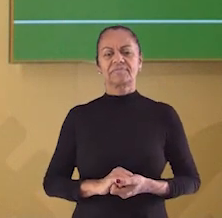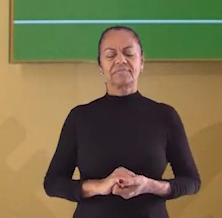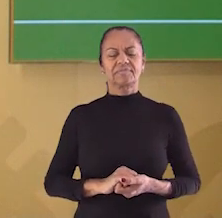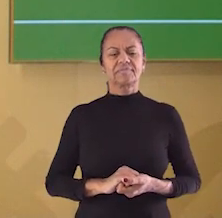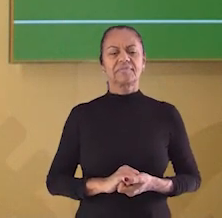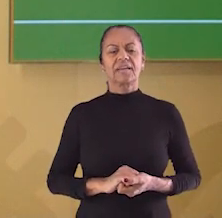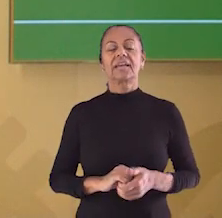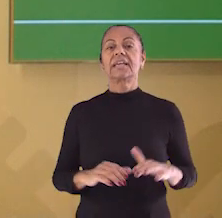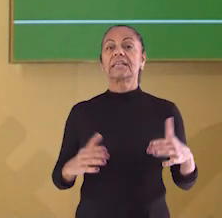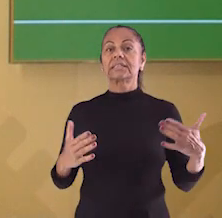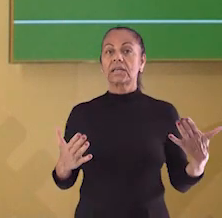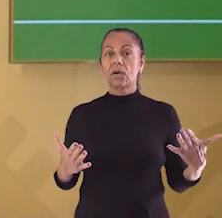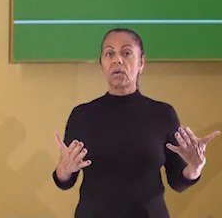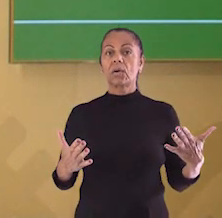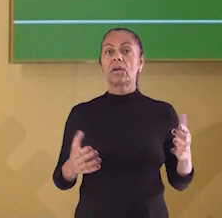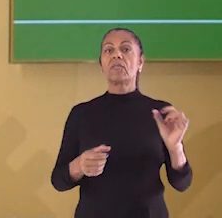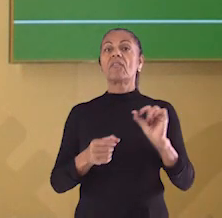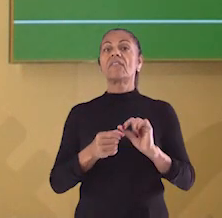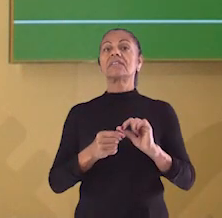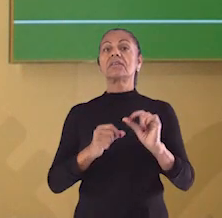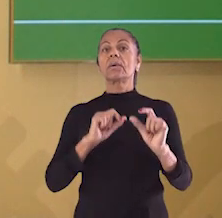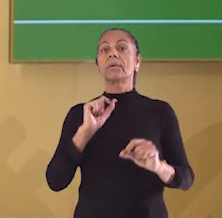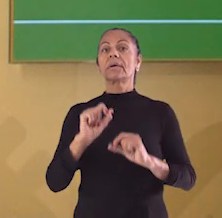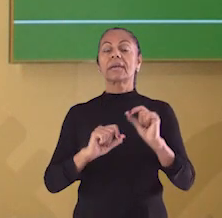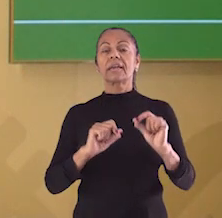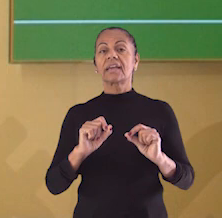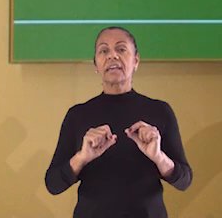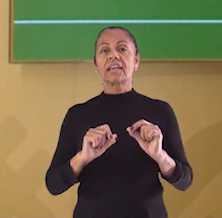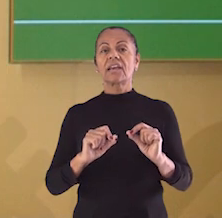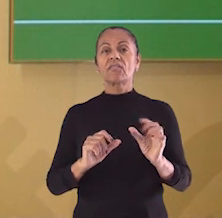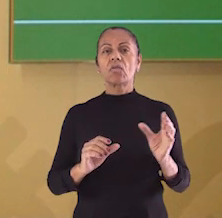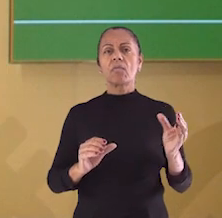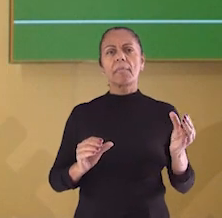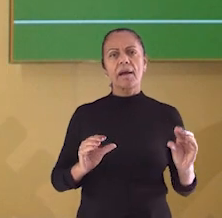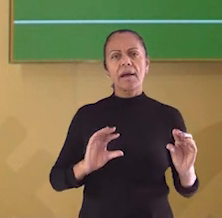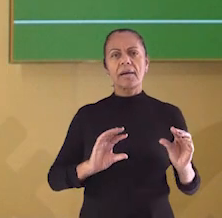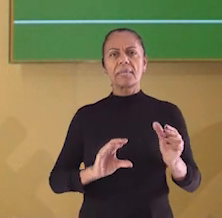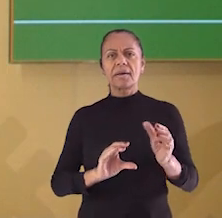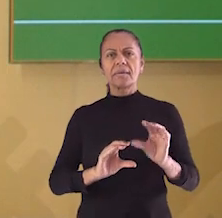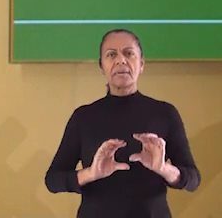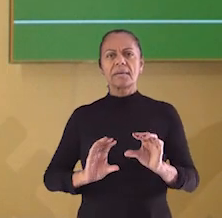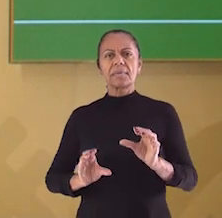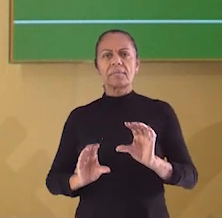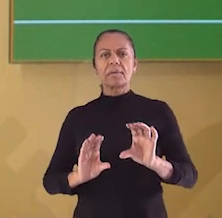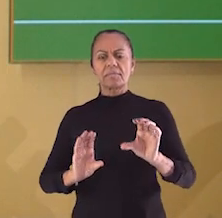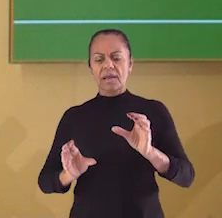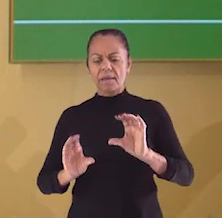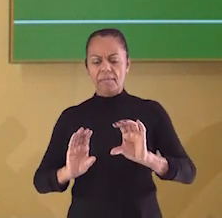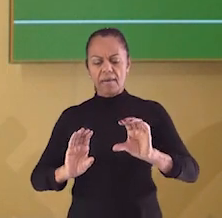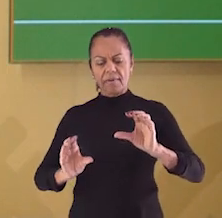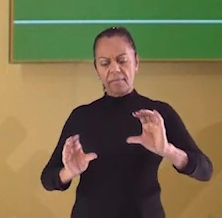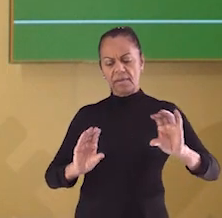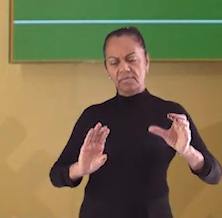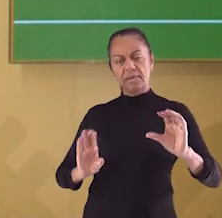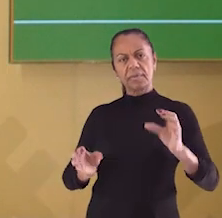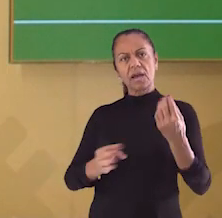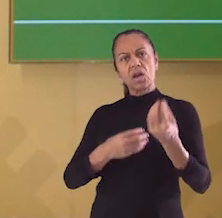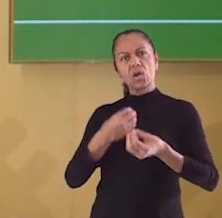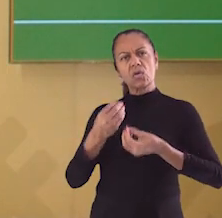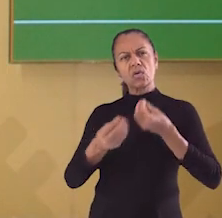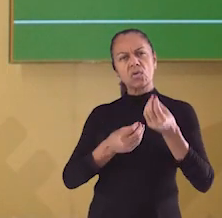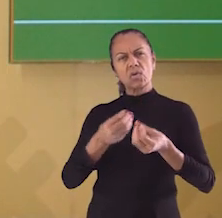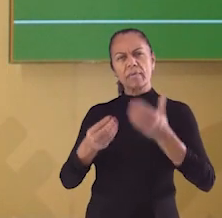gente, o que a gente vai fazer aqui vai ser montar para entender como a gente precisa se